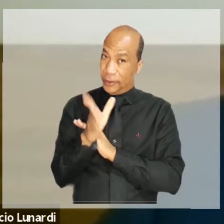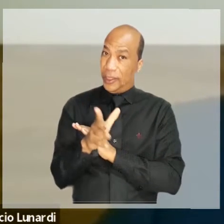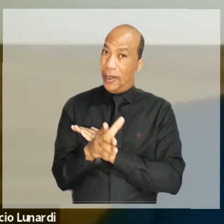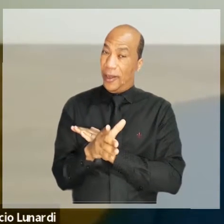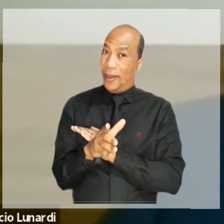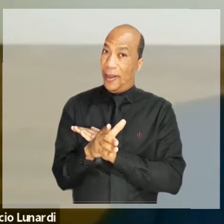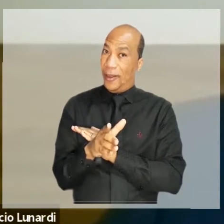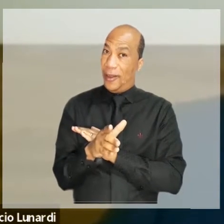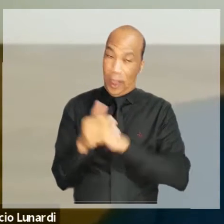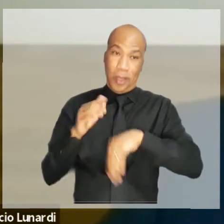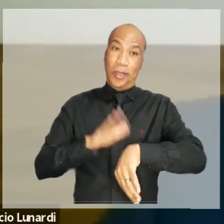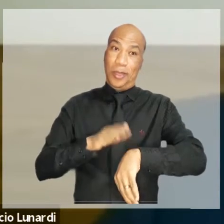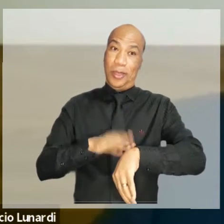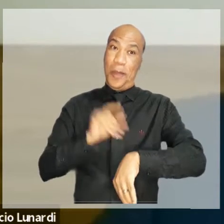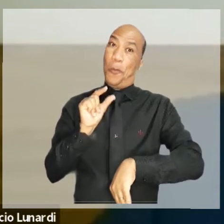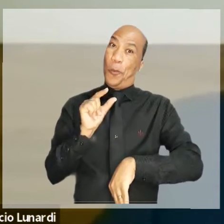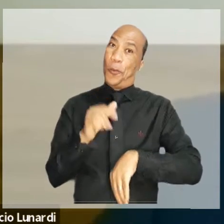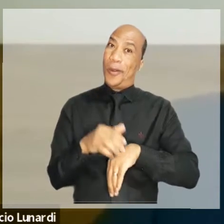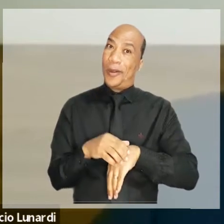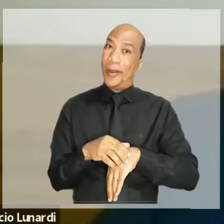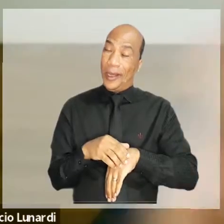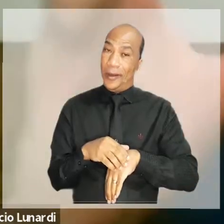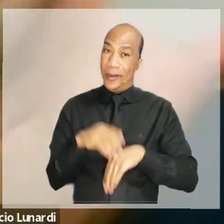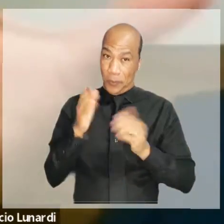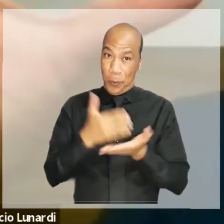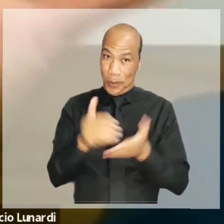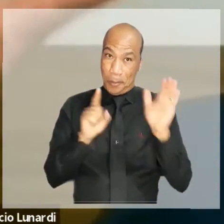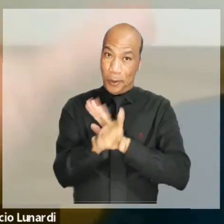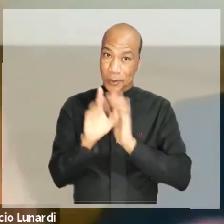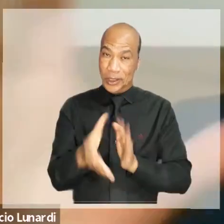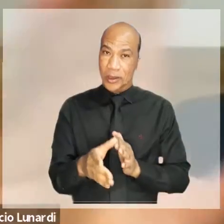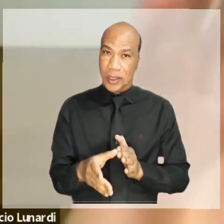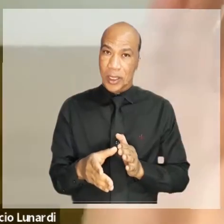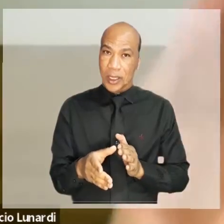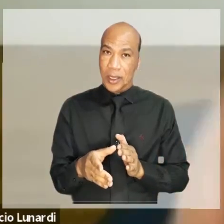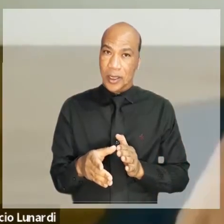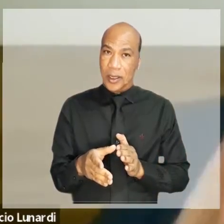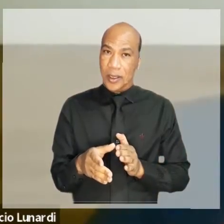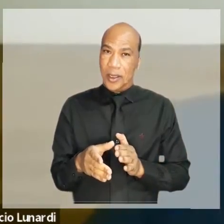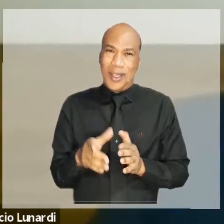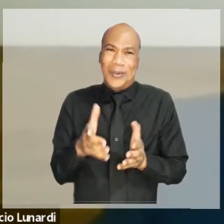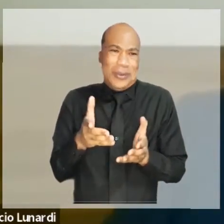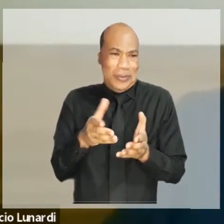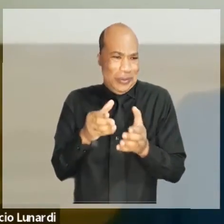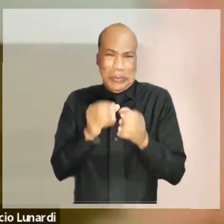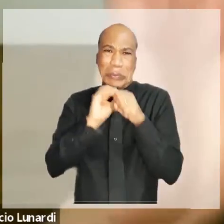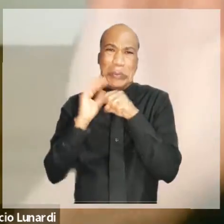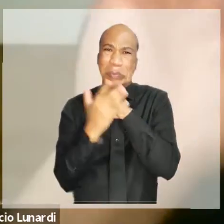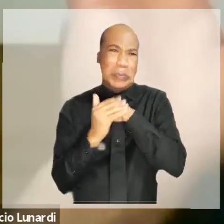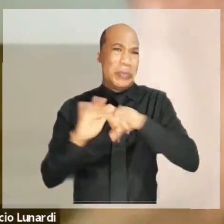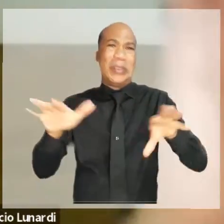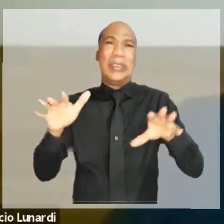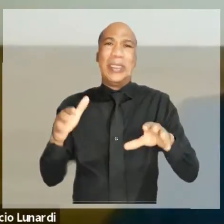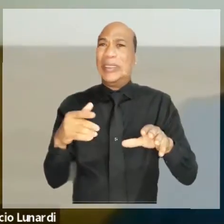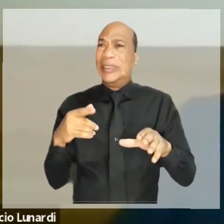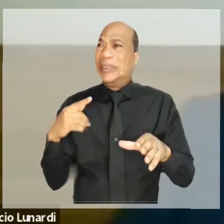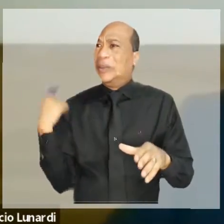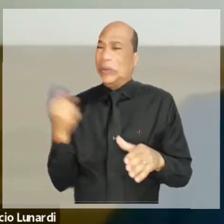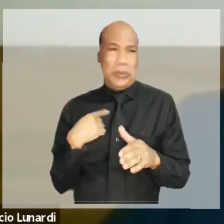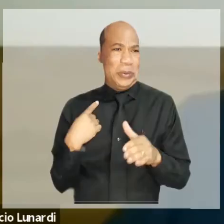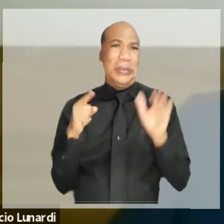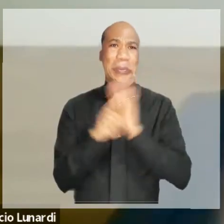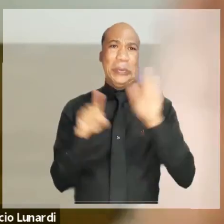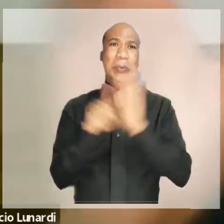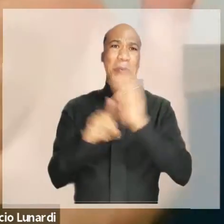porque o nosso tempo é curto, então a gente, né? Então, assim, eu queria saber, assim, de plano já, diante dessa pandemia da Covid, acho que uma das grandes perguntas, né, que todo mundo quer